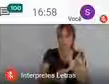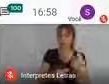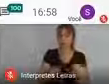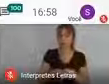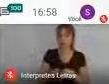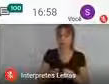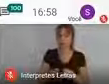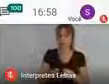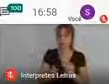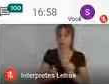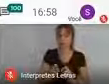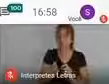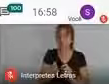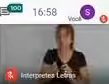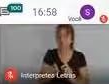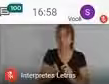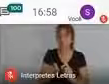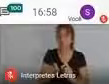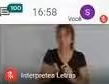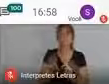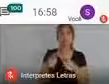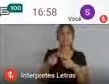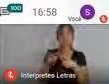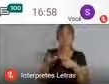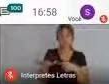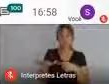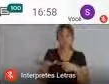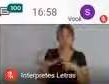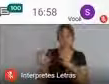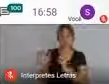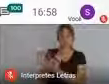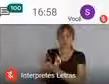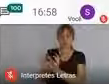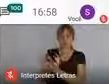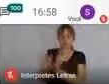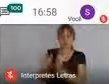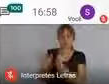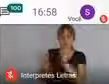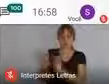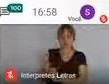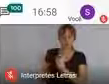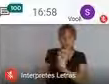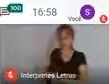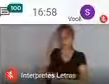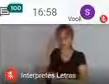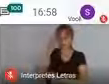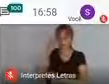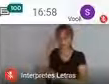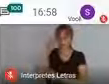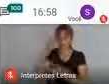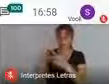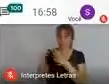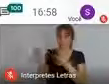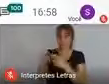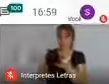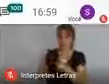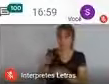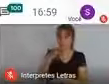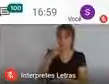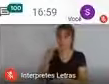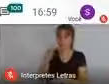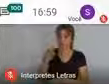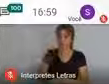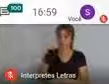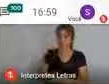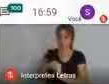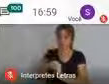a lexia tombó na comunidade japonesa. É uma palavra justamente de origem japonesa. E apareceu aqui na fala da comunidade